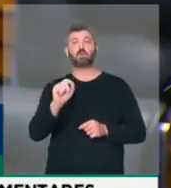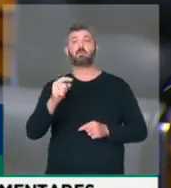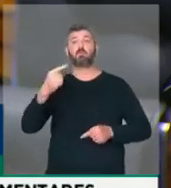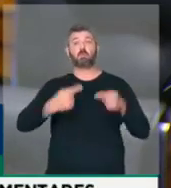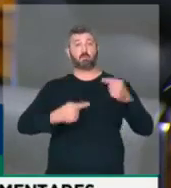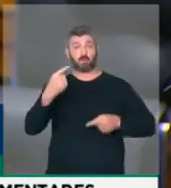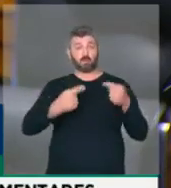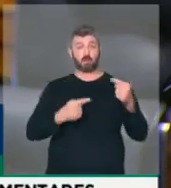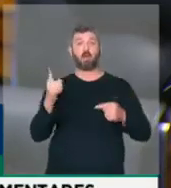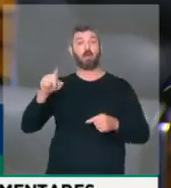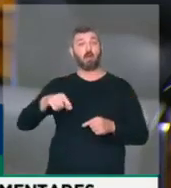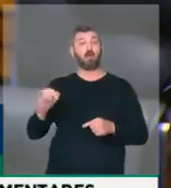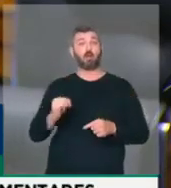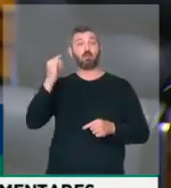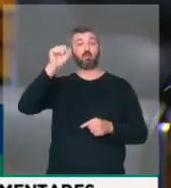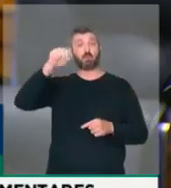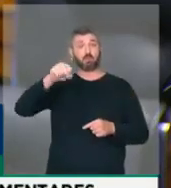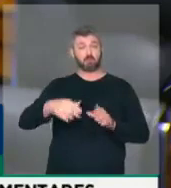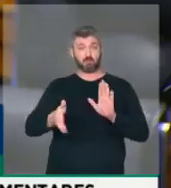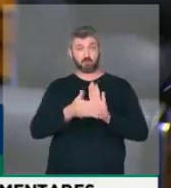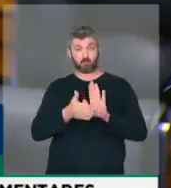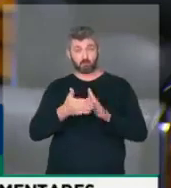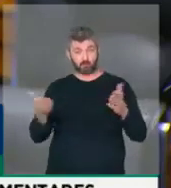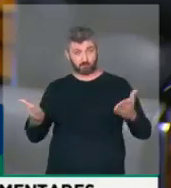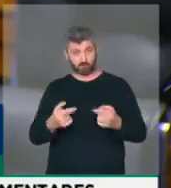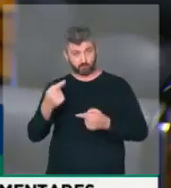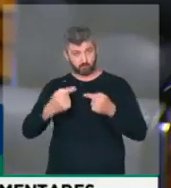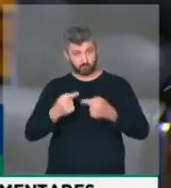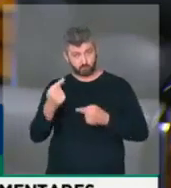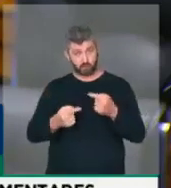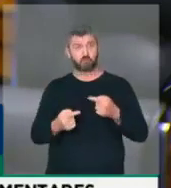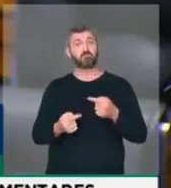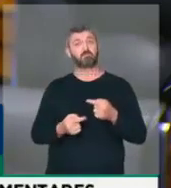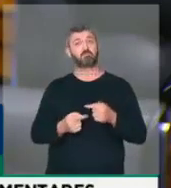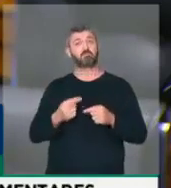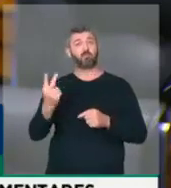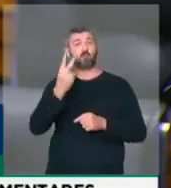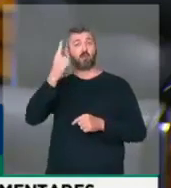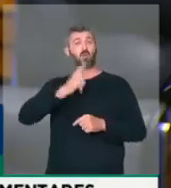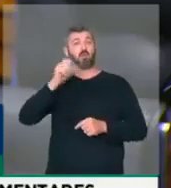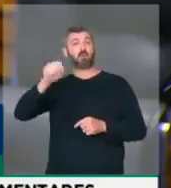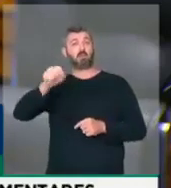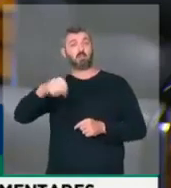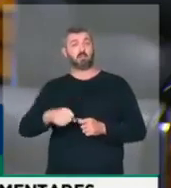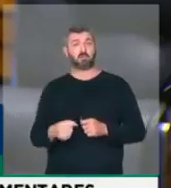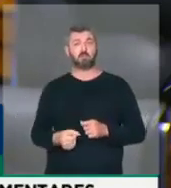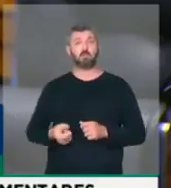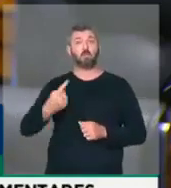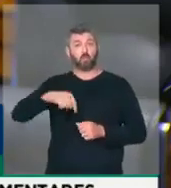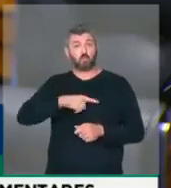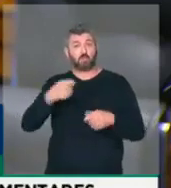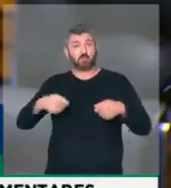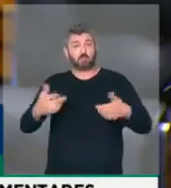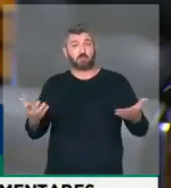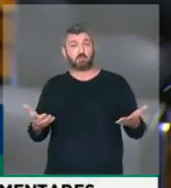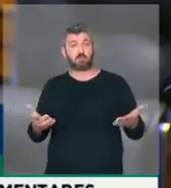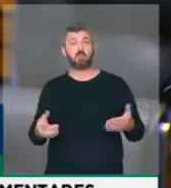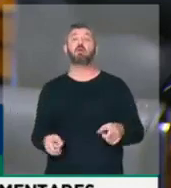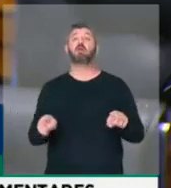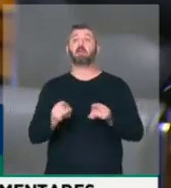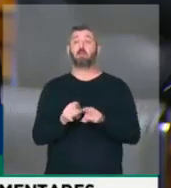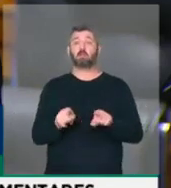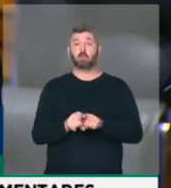é importante, que a proposta que estamos discutindo, ela é meritória. Nós precisamos fazer, até para